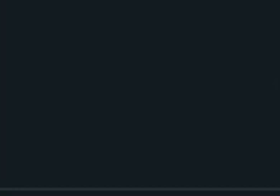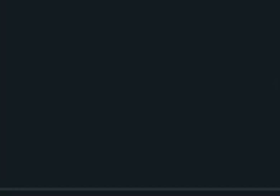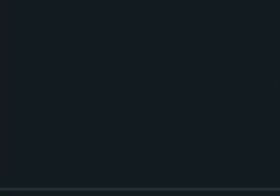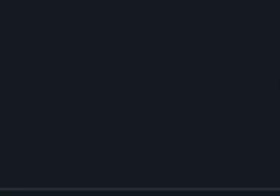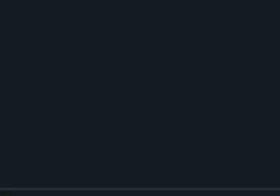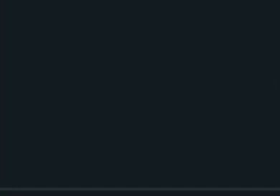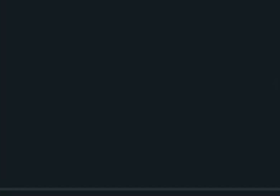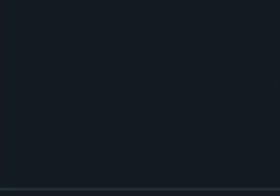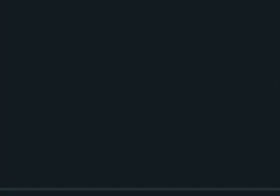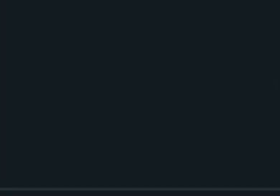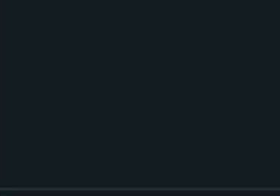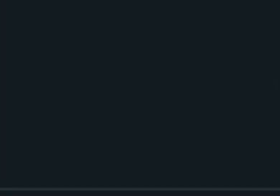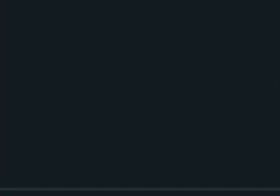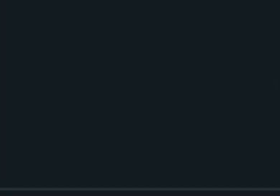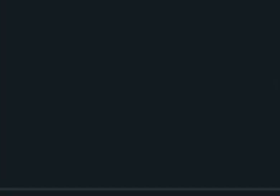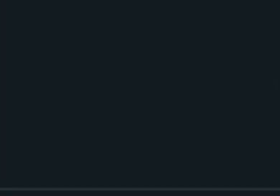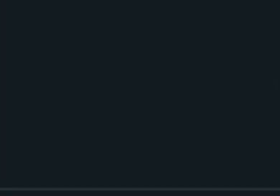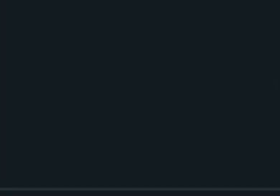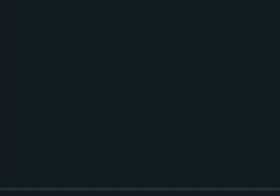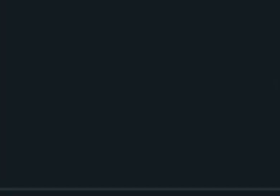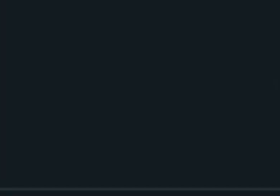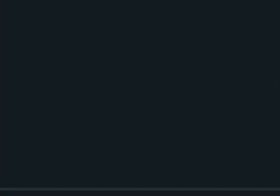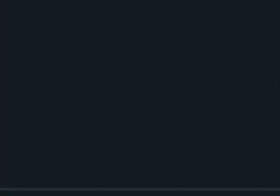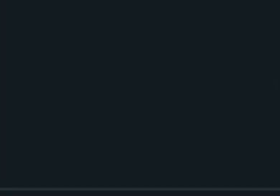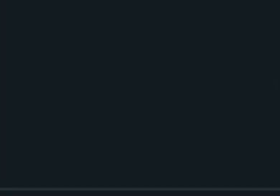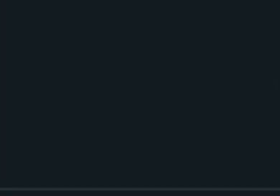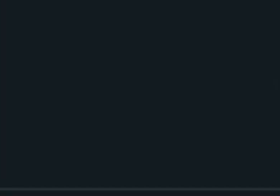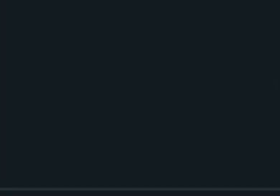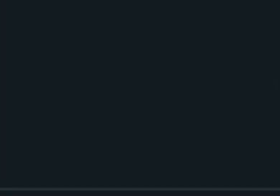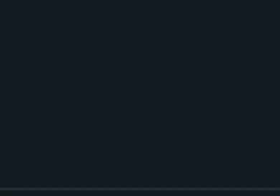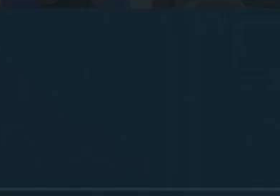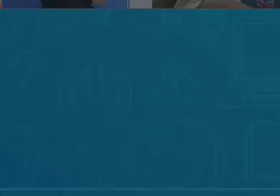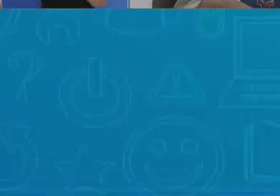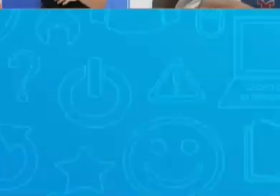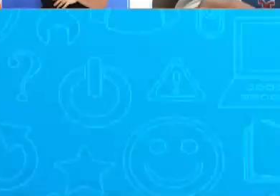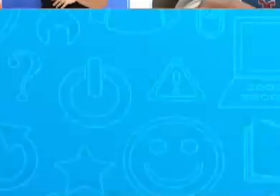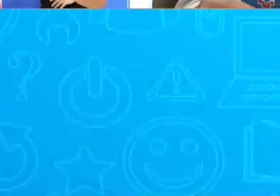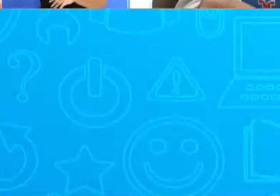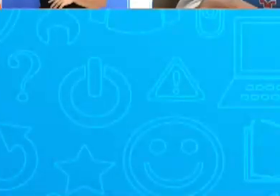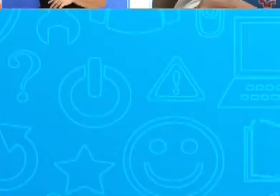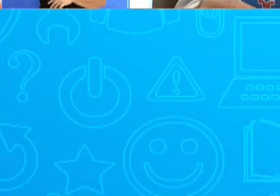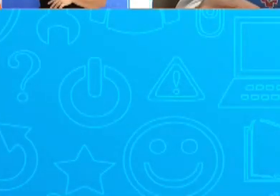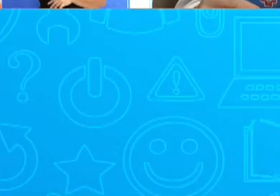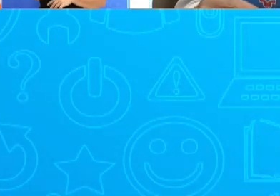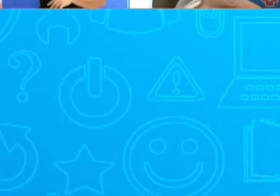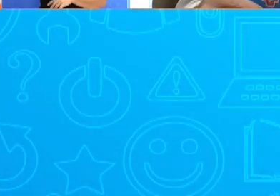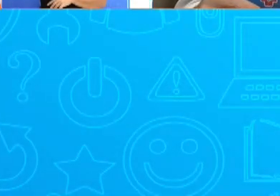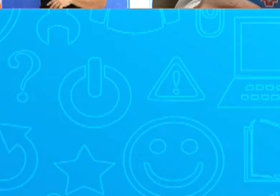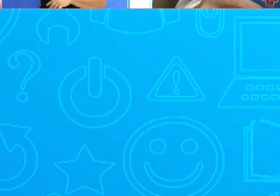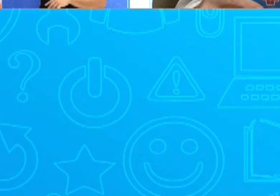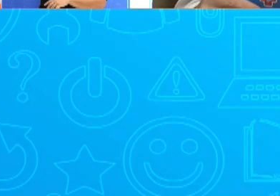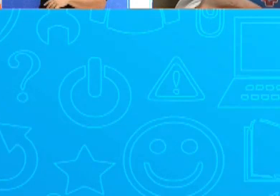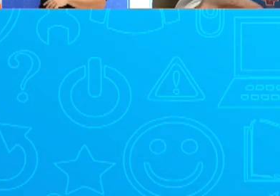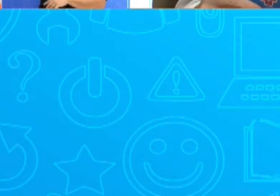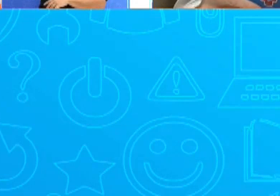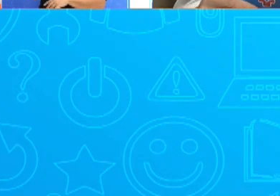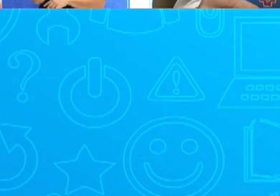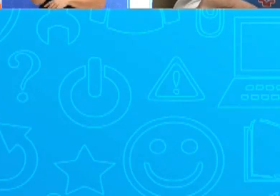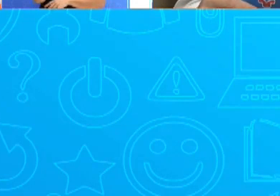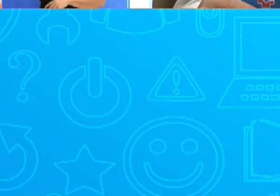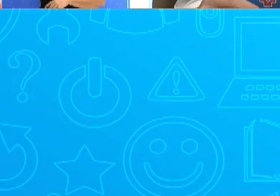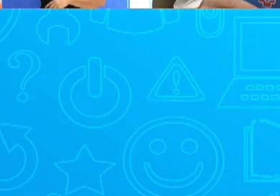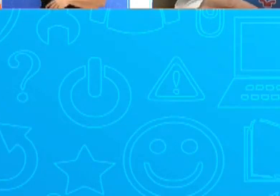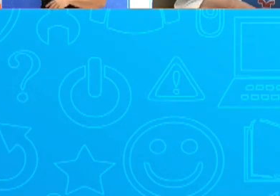os intensivistas, as escalas de plantão de intensivista. Do Hospital Geral, né? Do Hospital Geral. Já está dizendo terça, quarta, quinta, sexta, sábado,